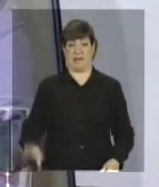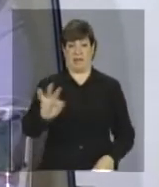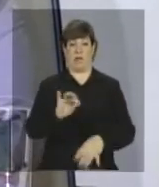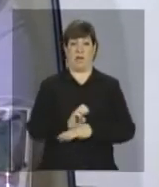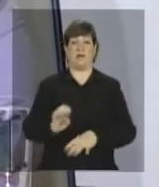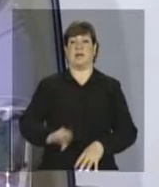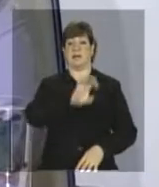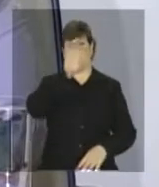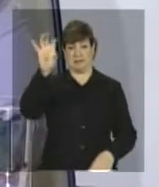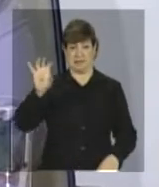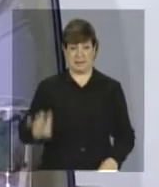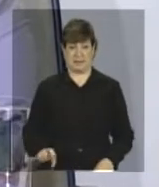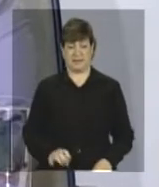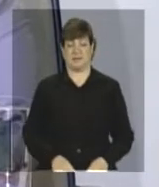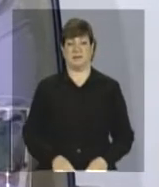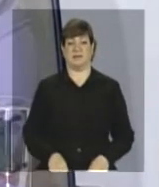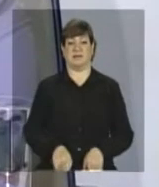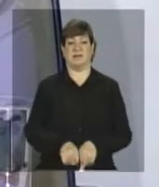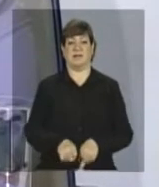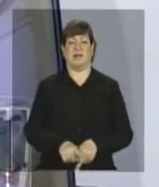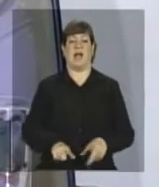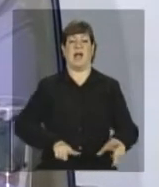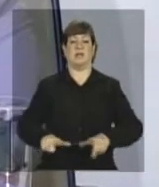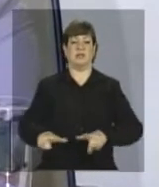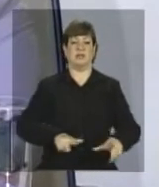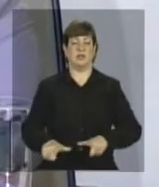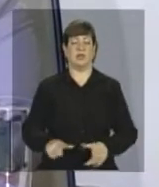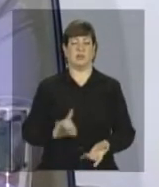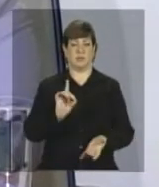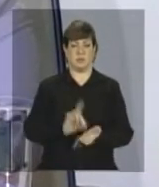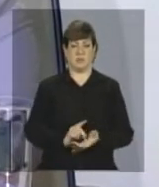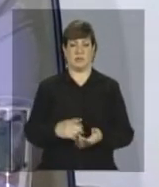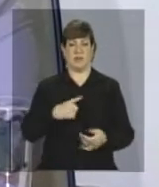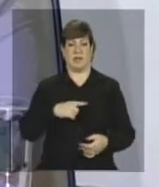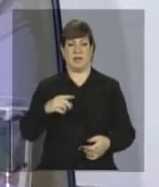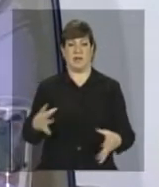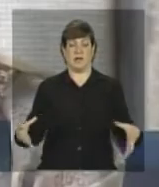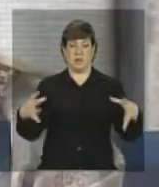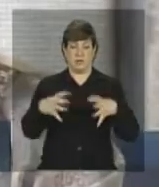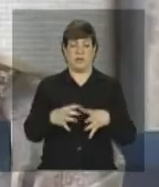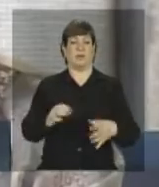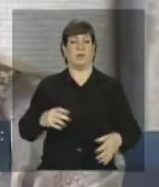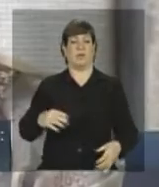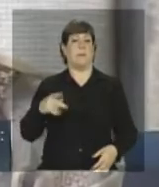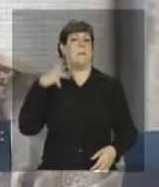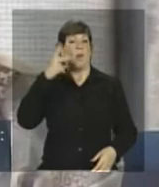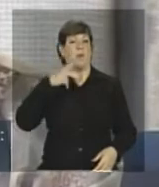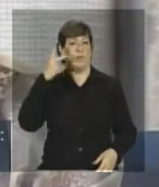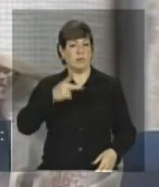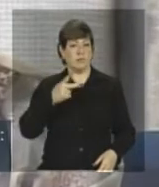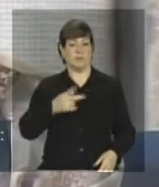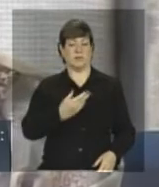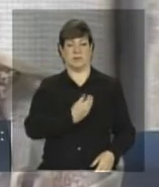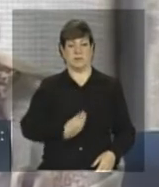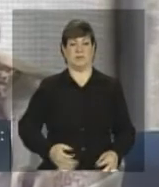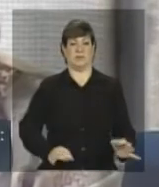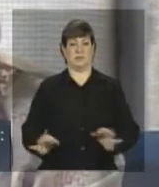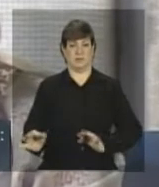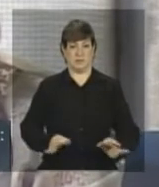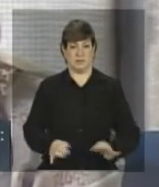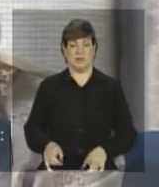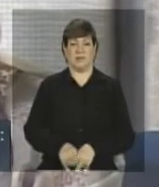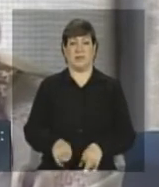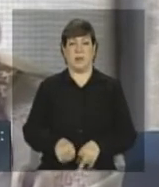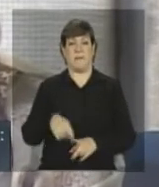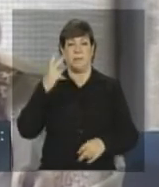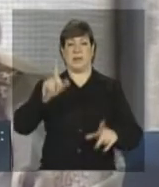estados, por meio de ações concretas que visam a implementação de políticas públicas orientadas para o